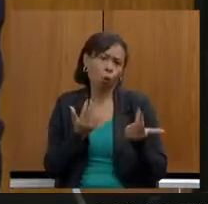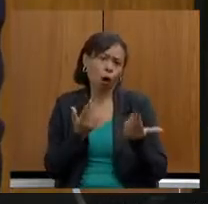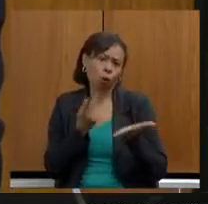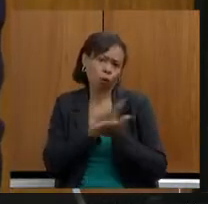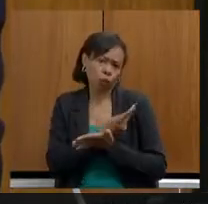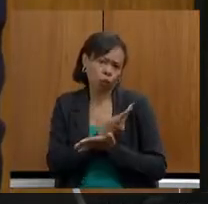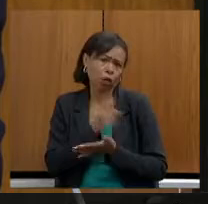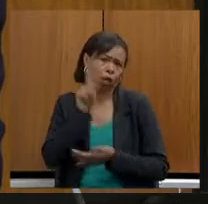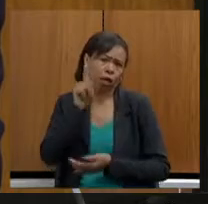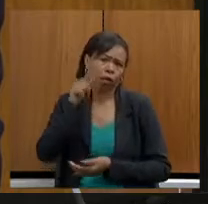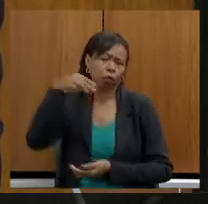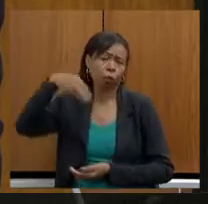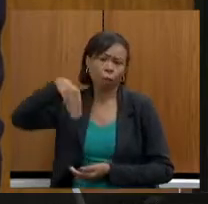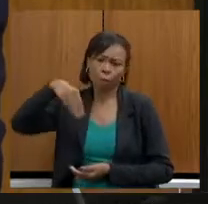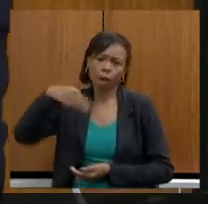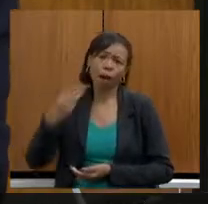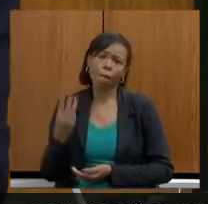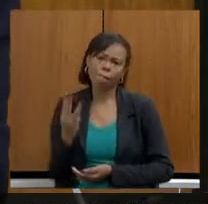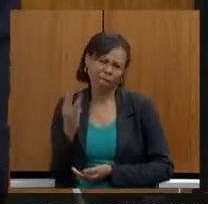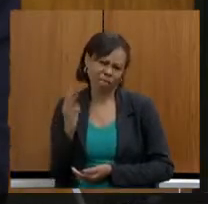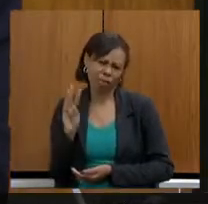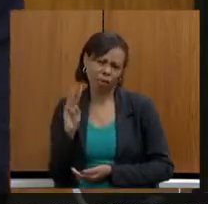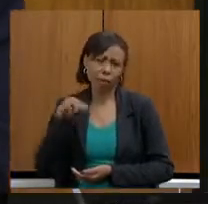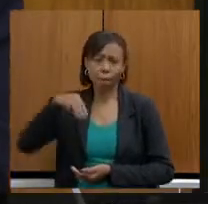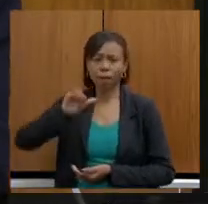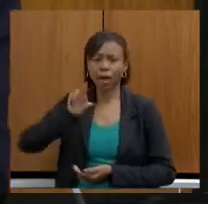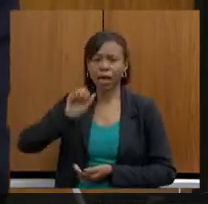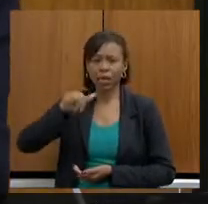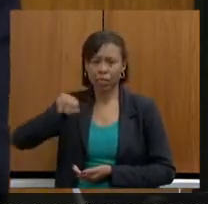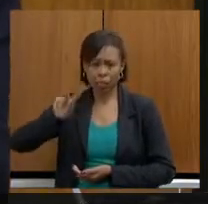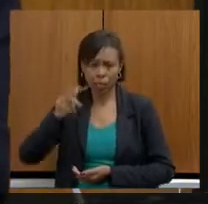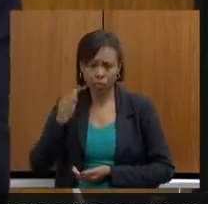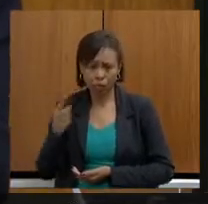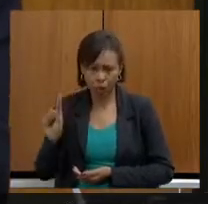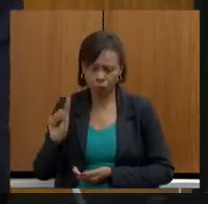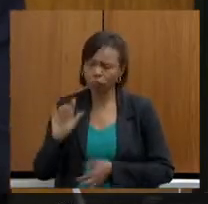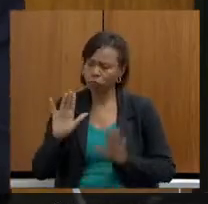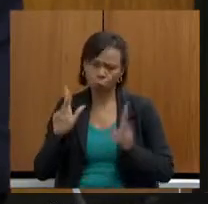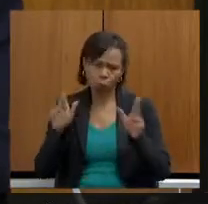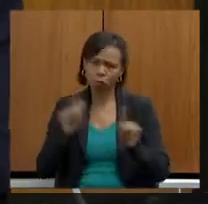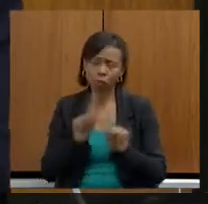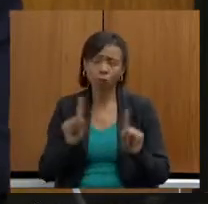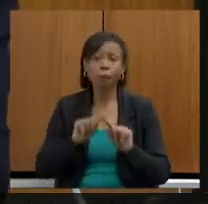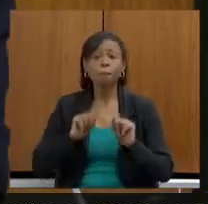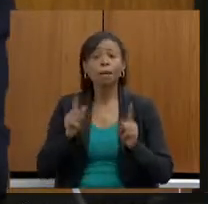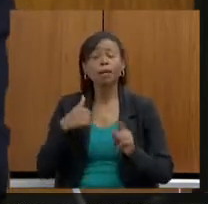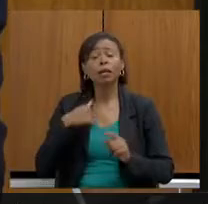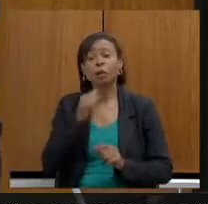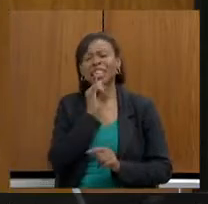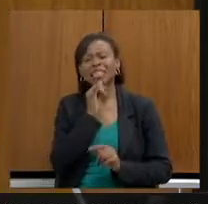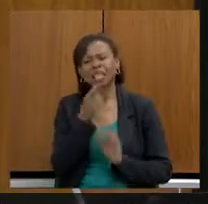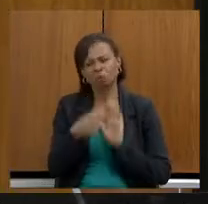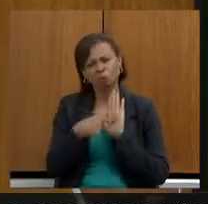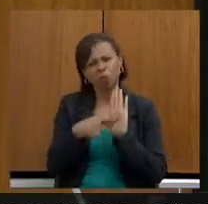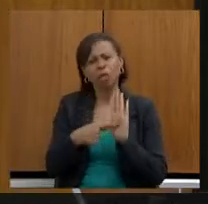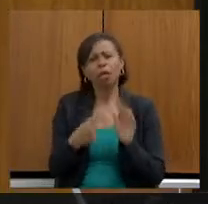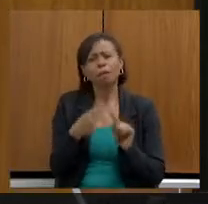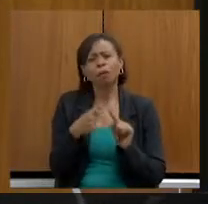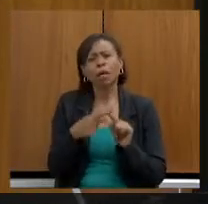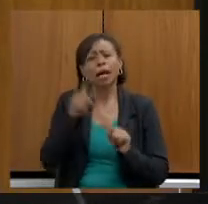como aconteceu como se deu no Maranhão mas só citei exemplo para dizer que se trata de uma opção